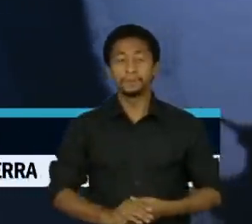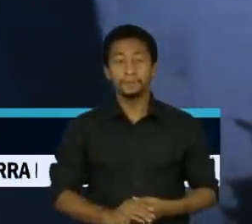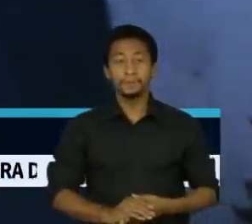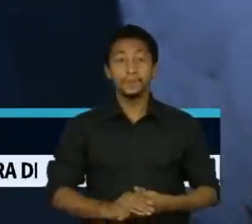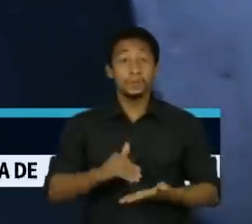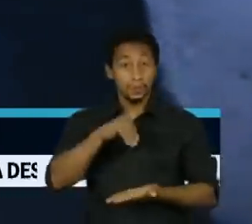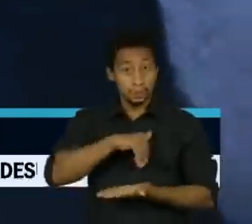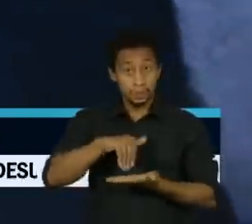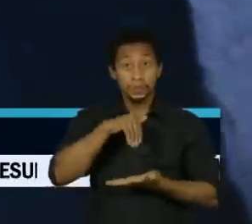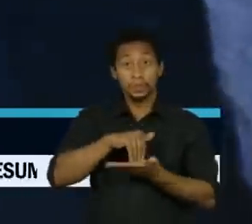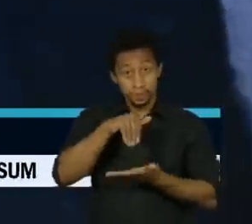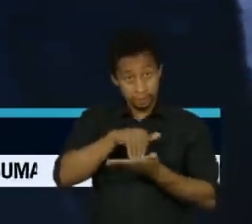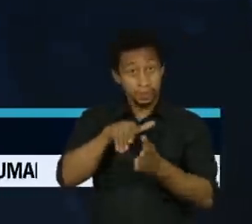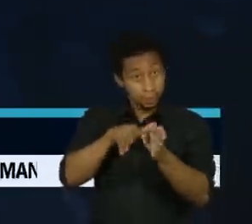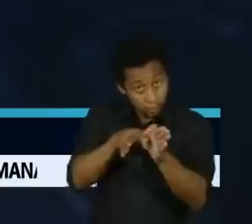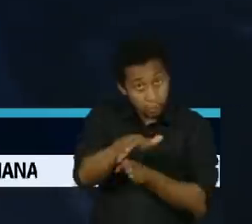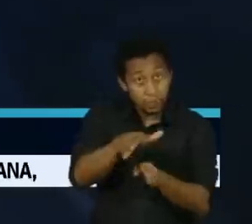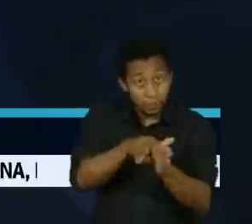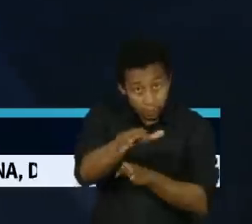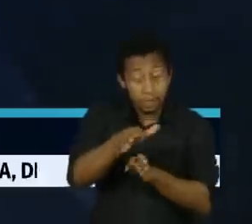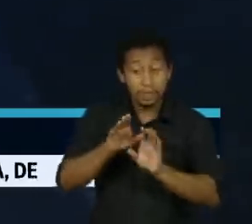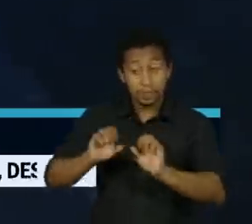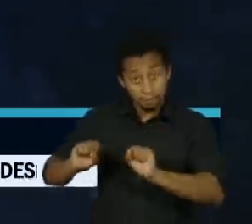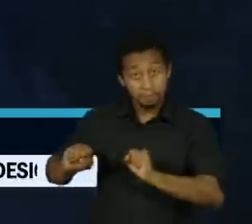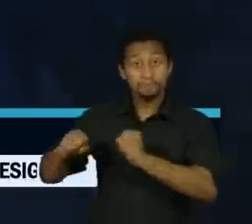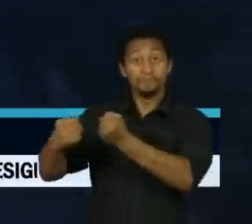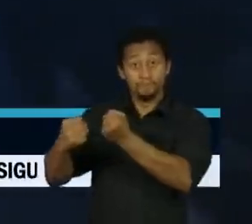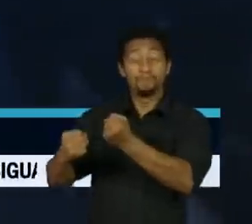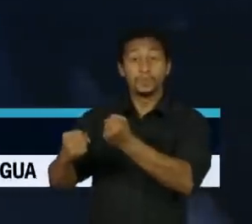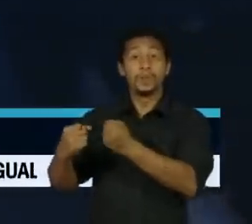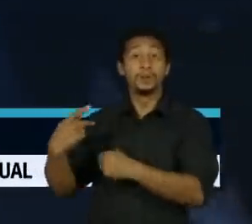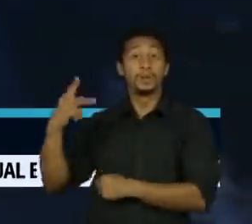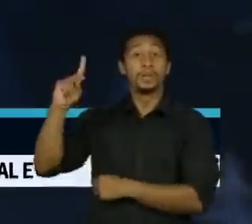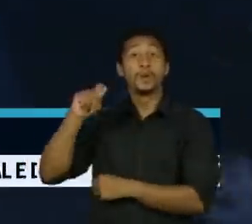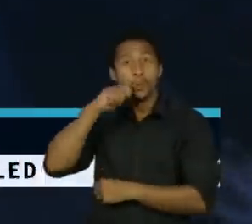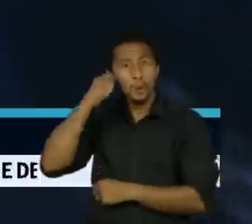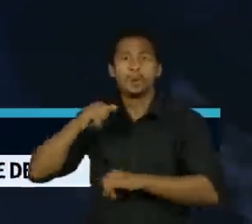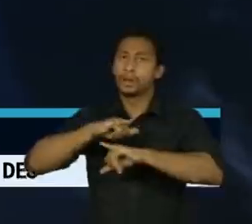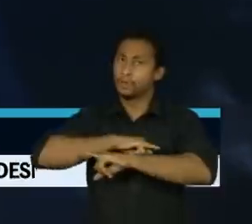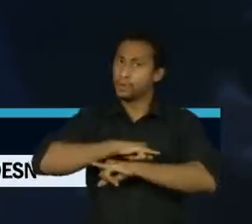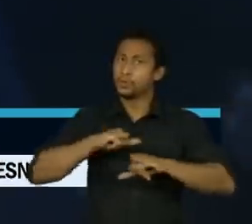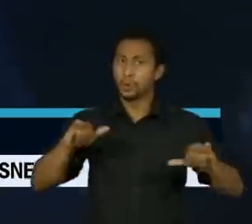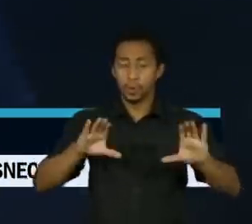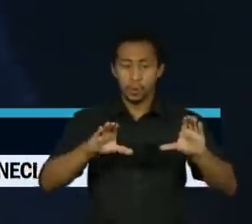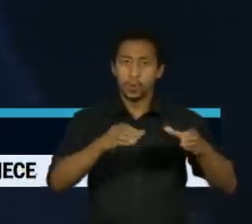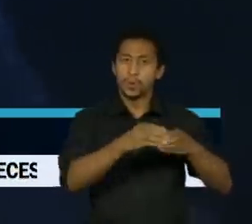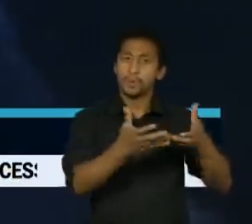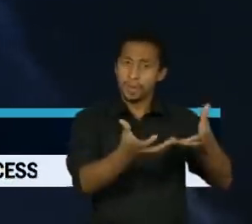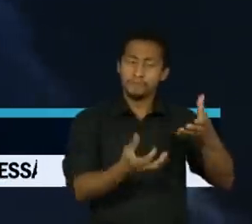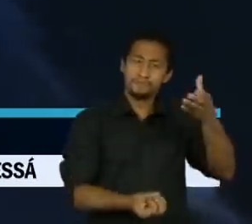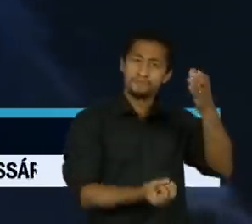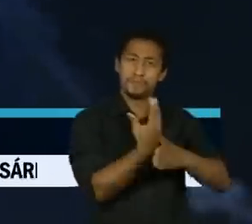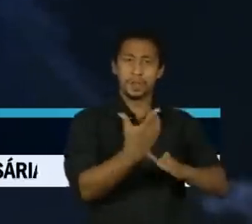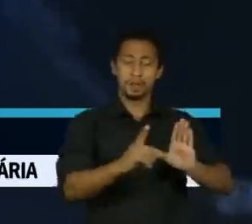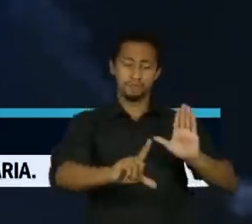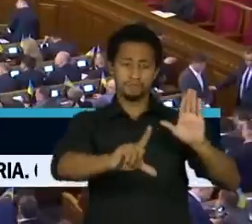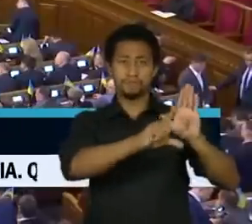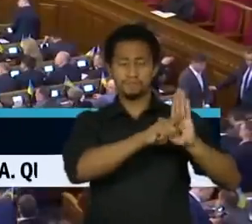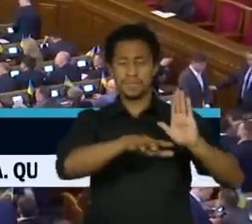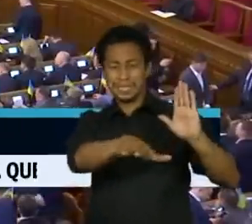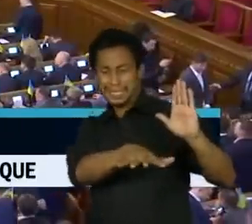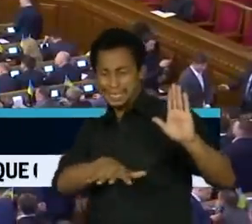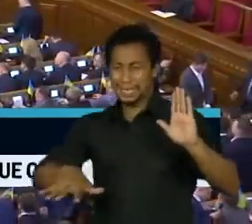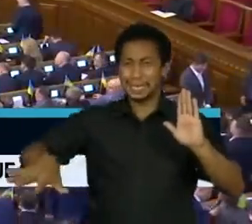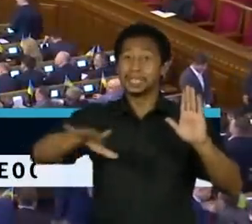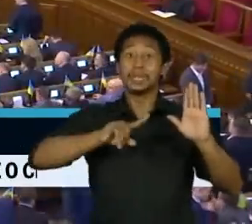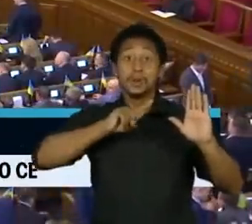secretário do Conselho Nacional de Segurança e Defesa da Ucrânia disse que o Kremlin pretende impor a lei marcial em toda a Rússia a partir de amanhã.